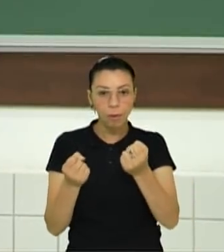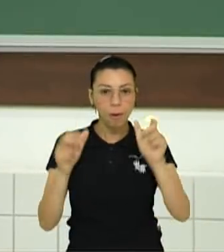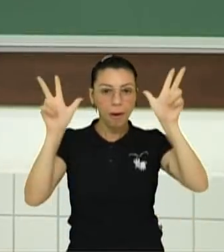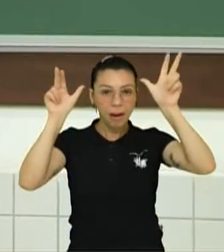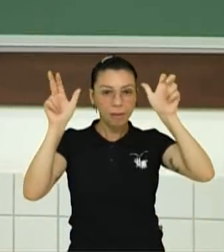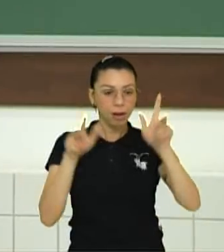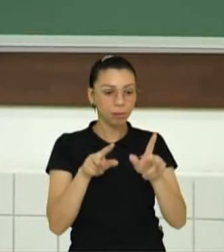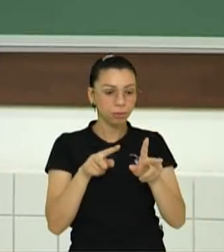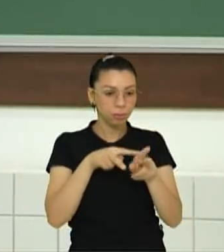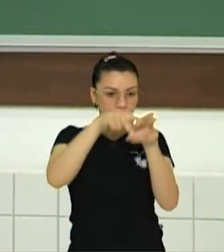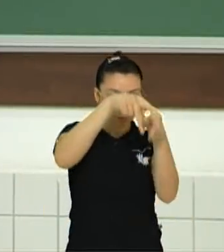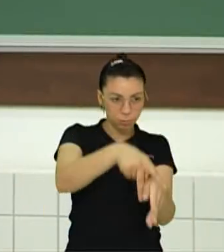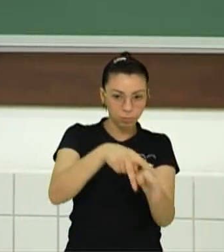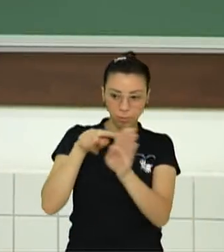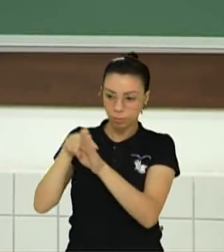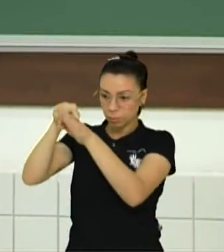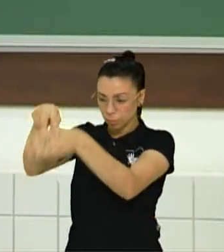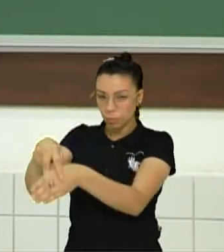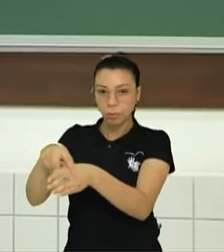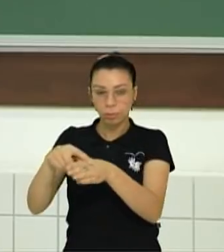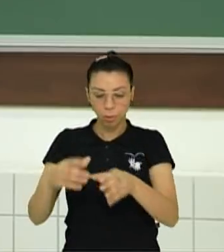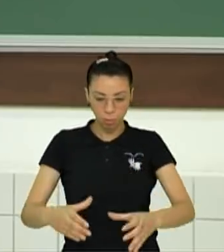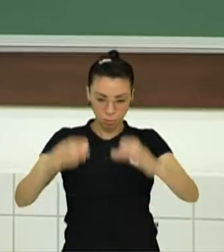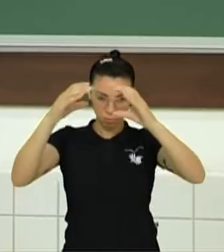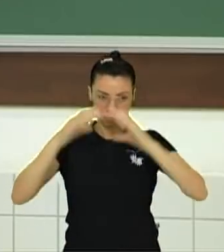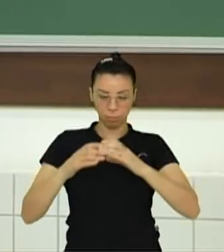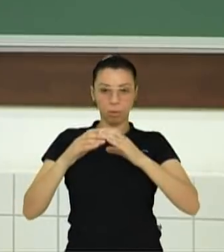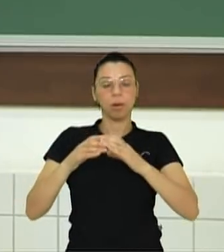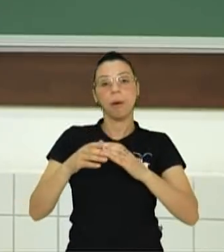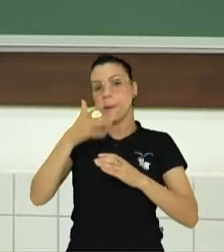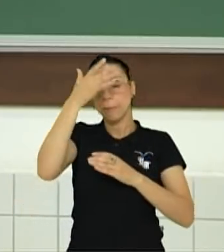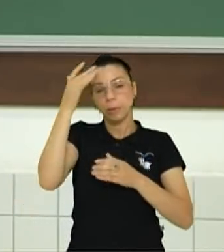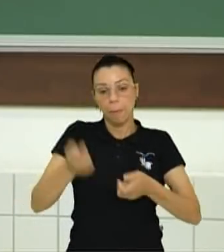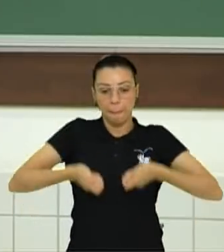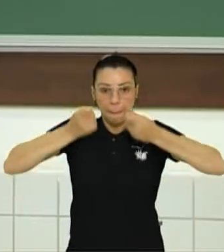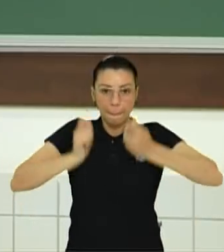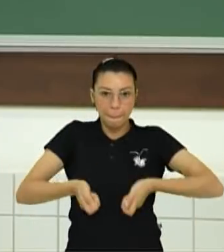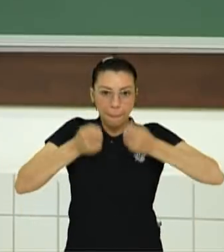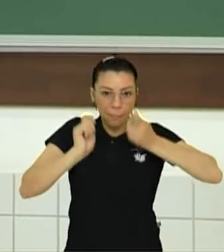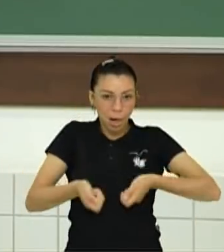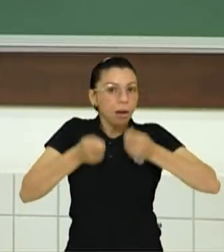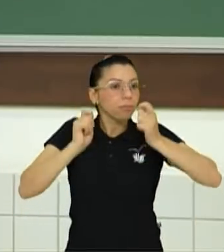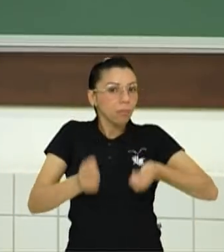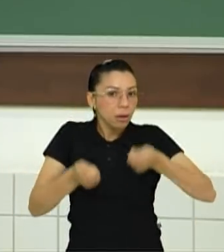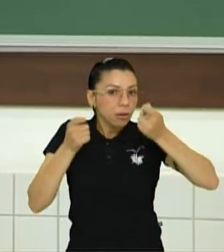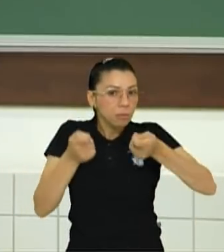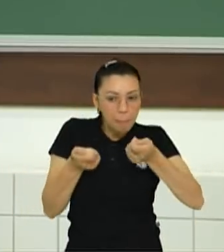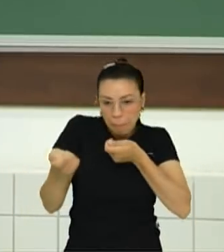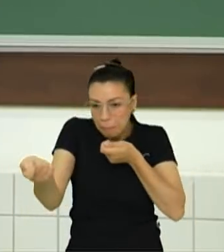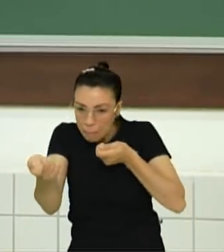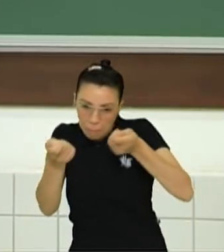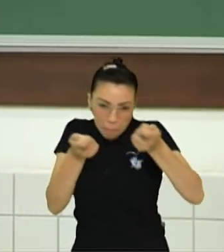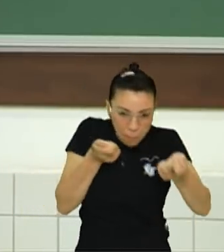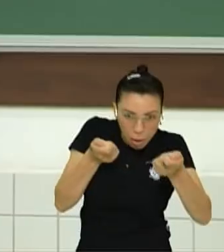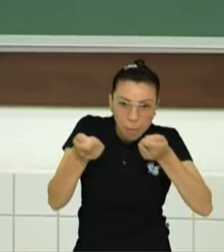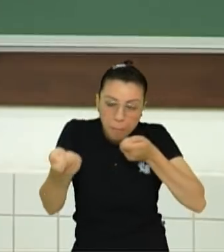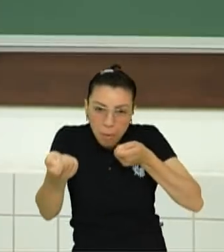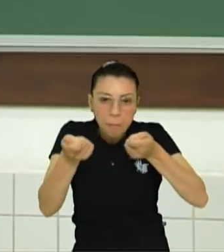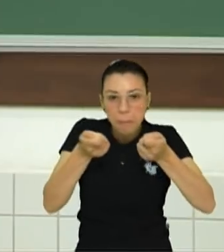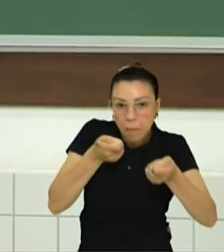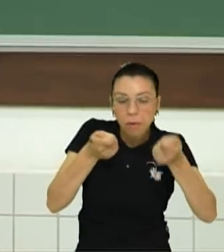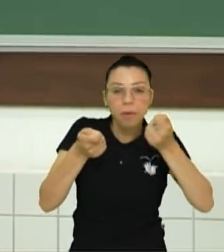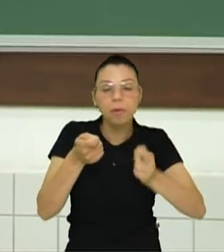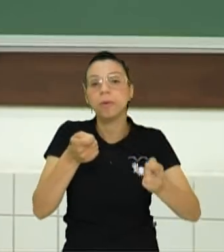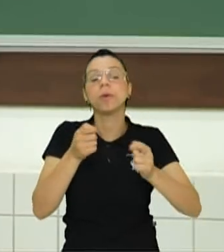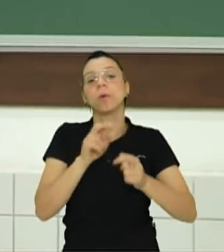de biga. Está aqui o piloto, ou o que está manuseando, pilotando o carro. Eles